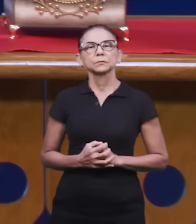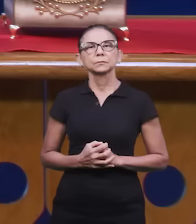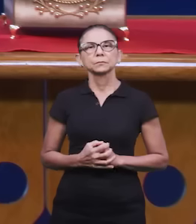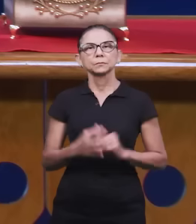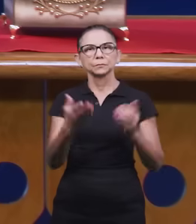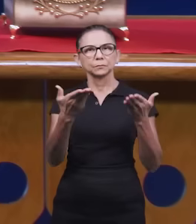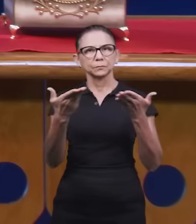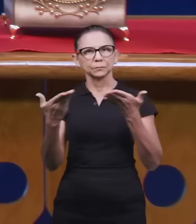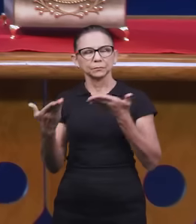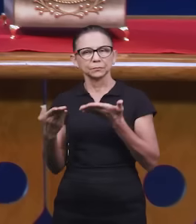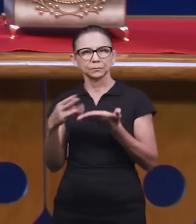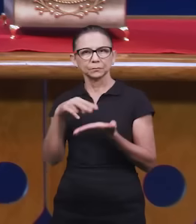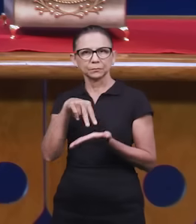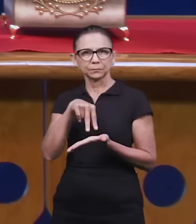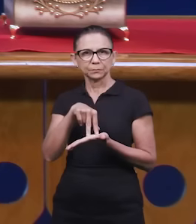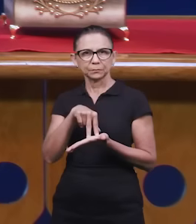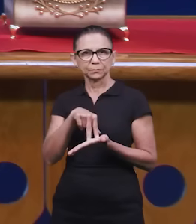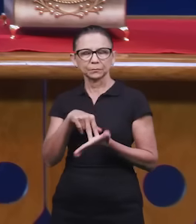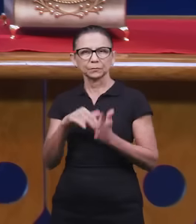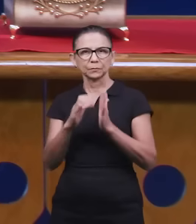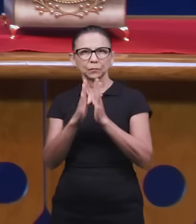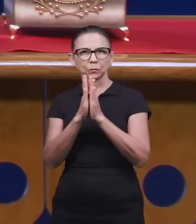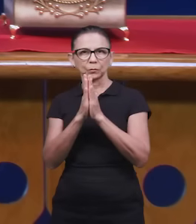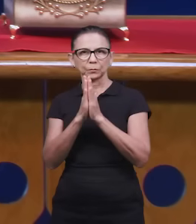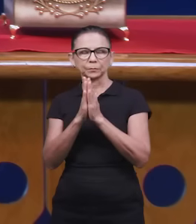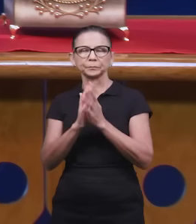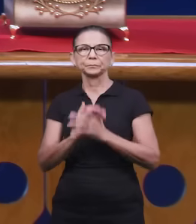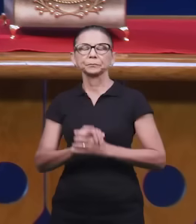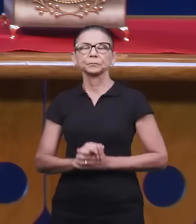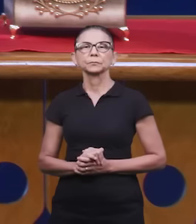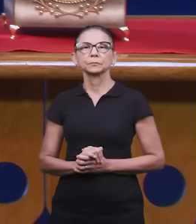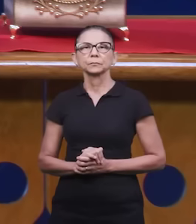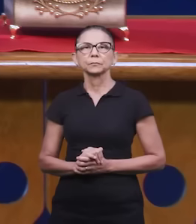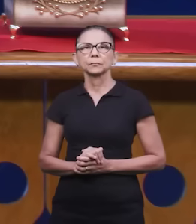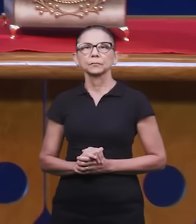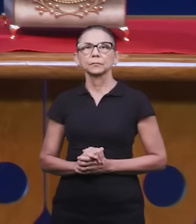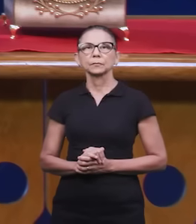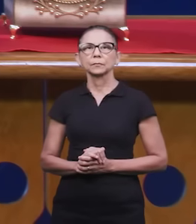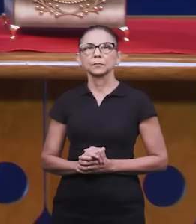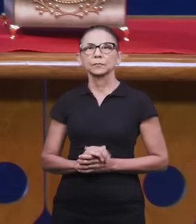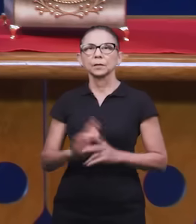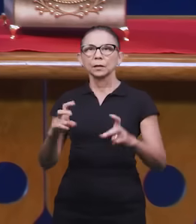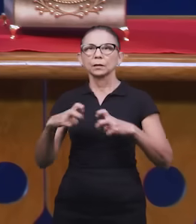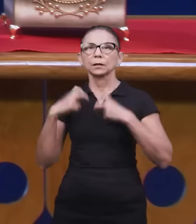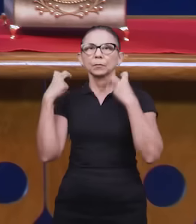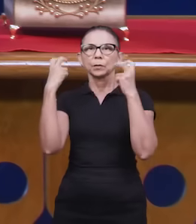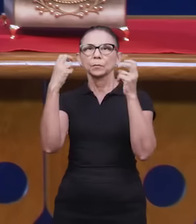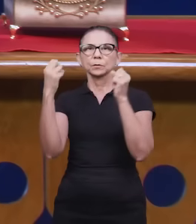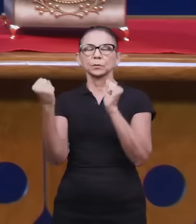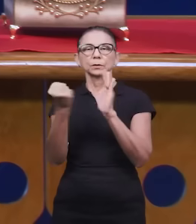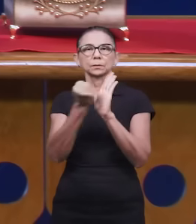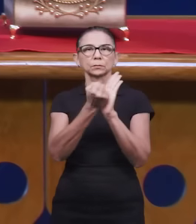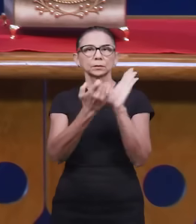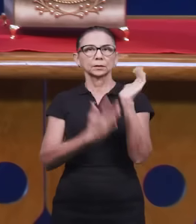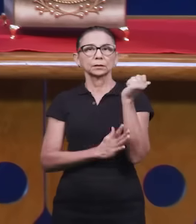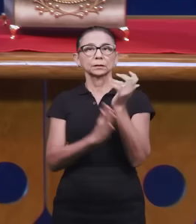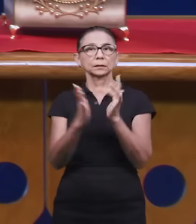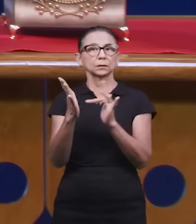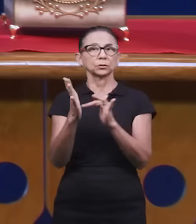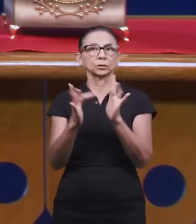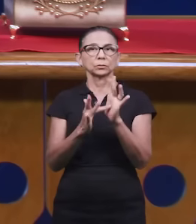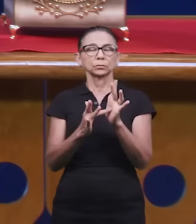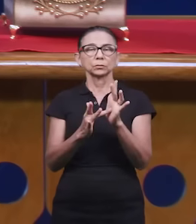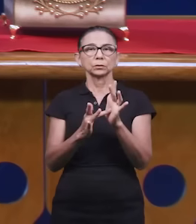Jesus. Convidamos a todos aqui de pé, façamos esta oração. Nós oramos clamando pelo poder do sangue do Senhor